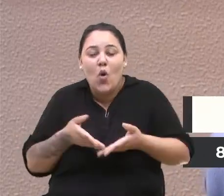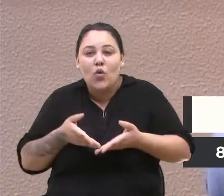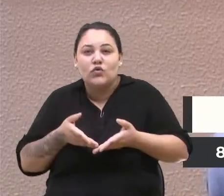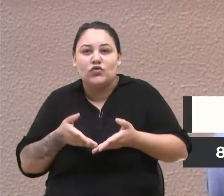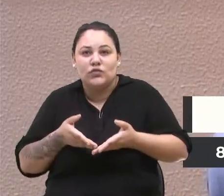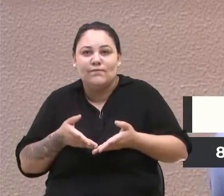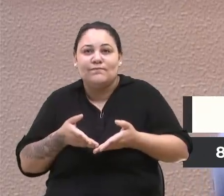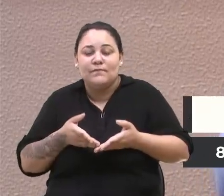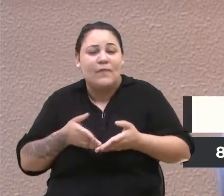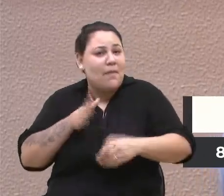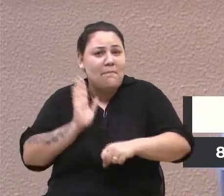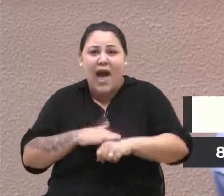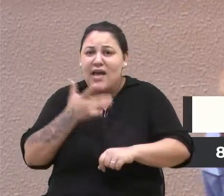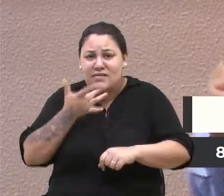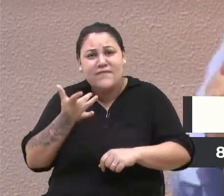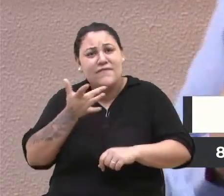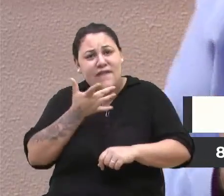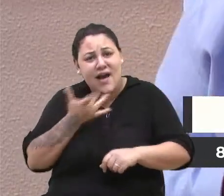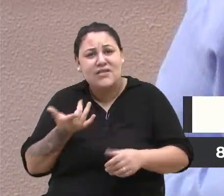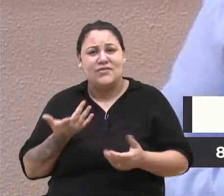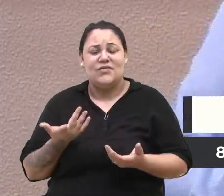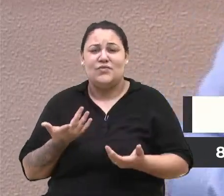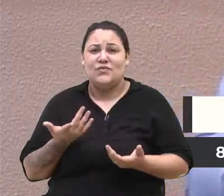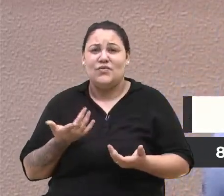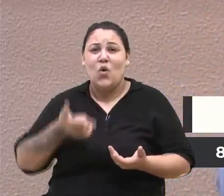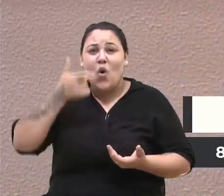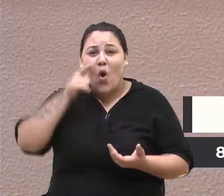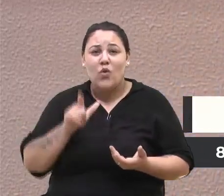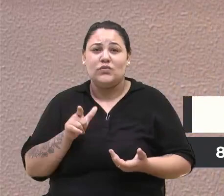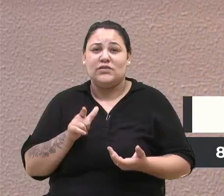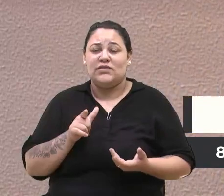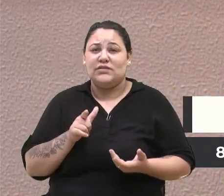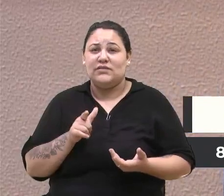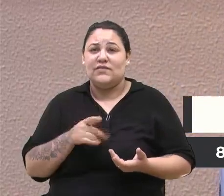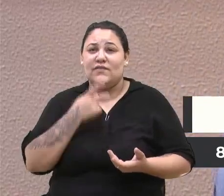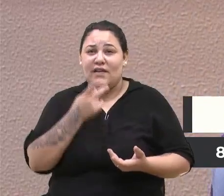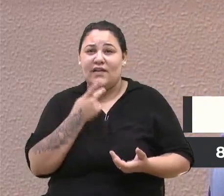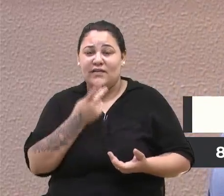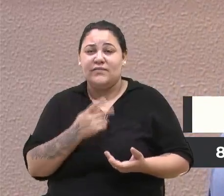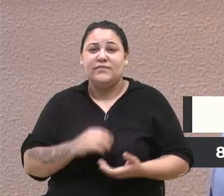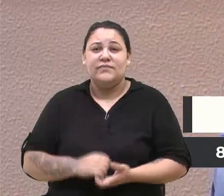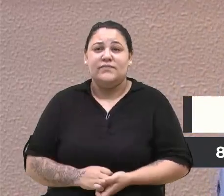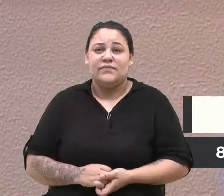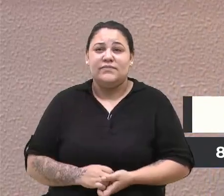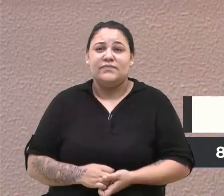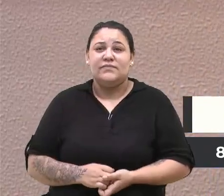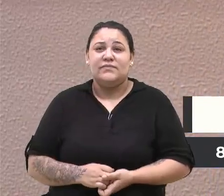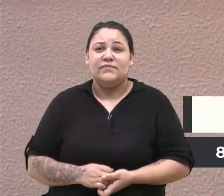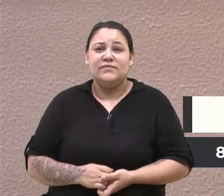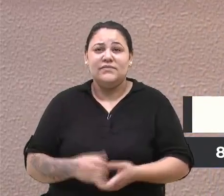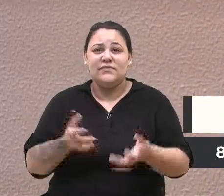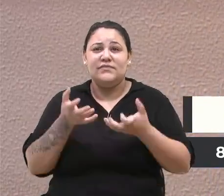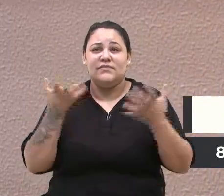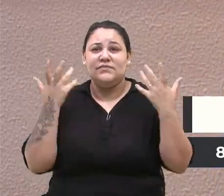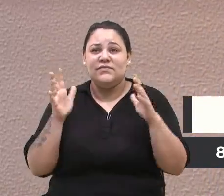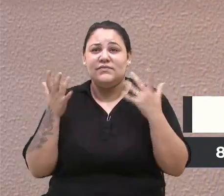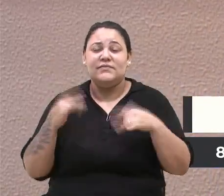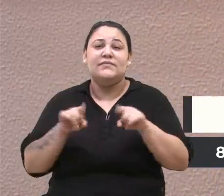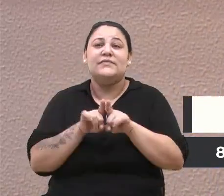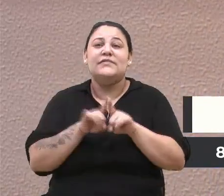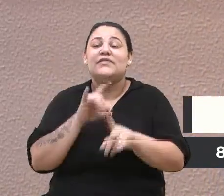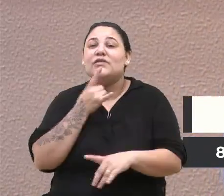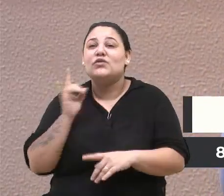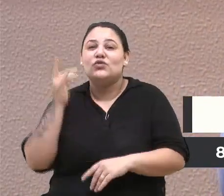prático chegar e dizer essa corrida, quando quero parabenizar aqui. Os últimos dias eu sei